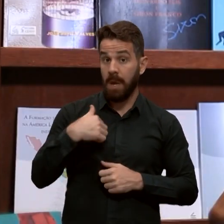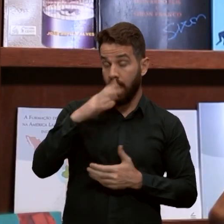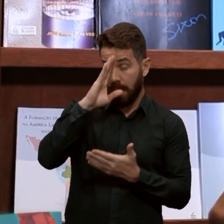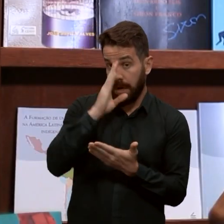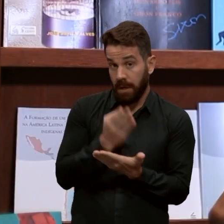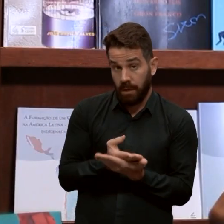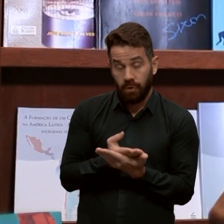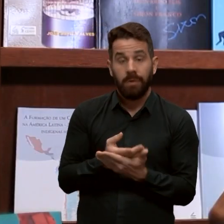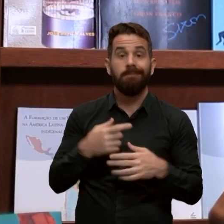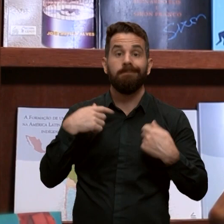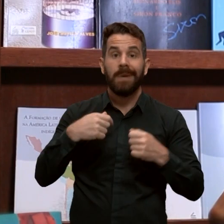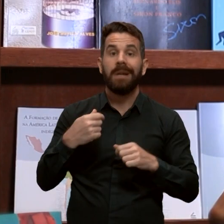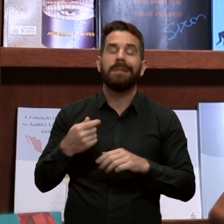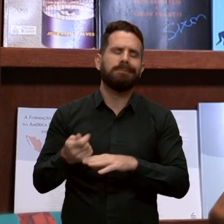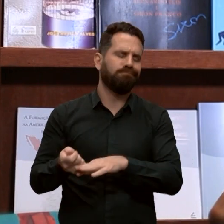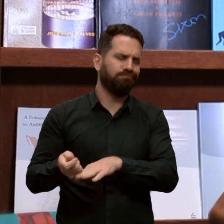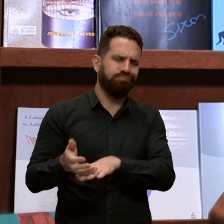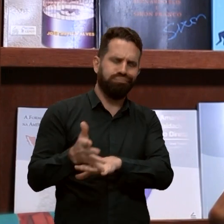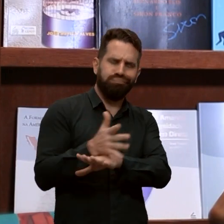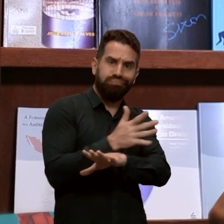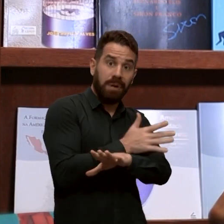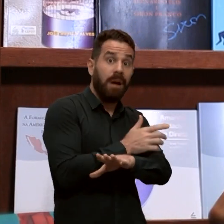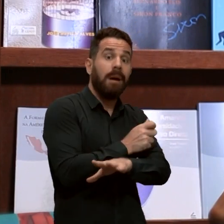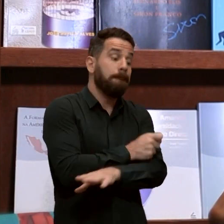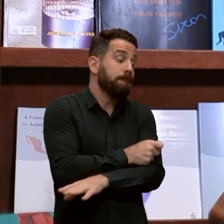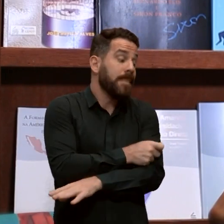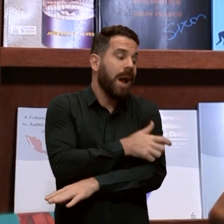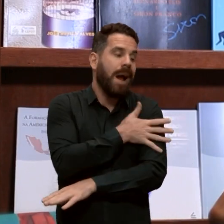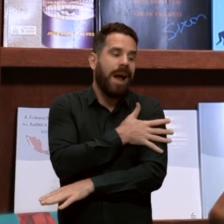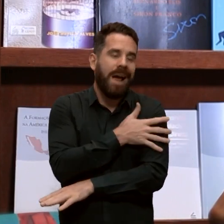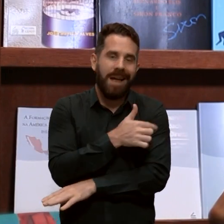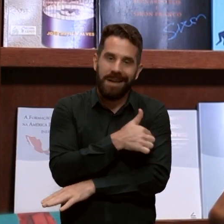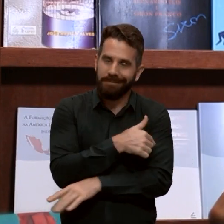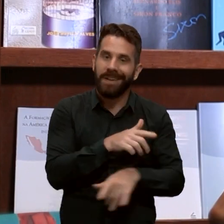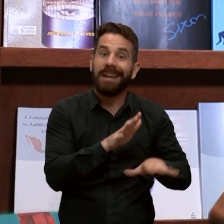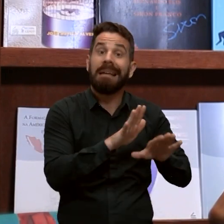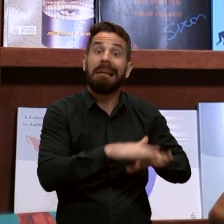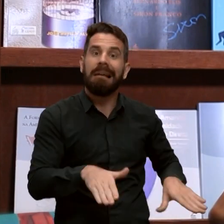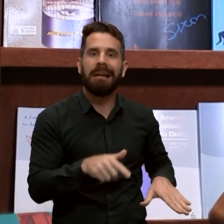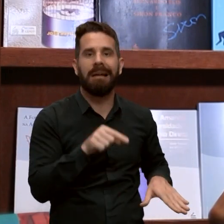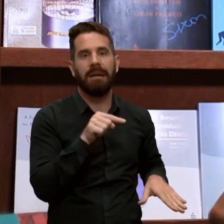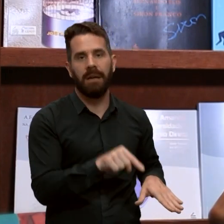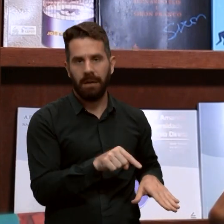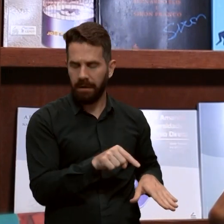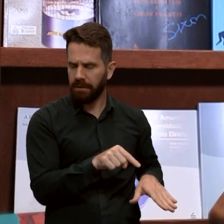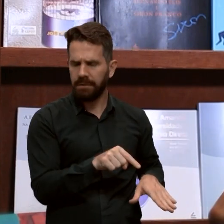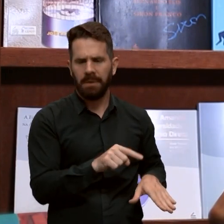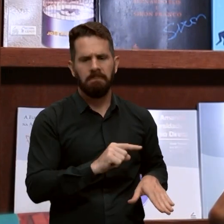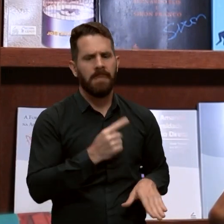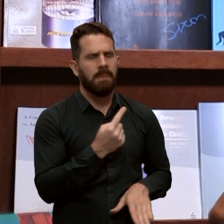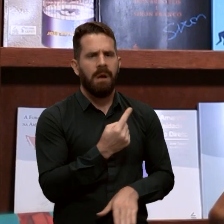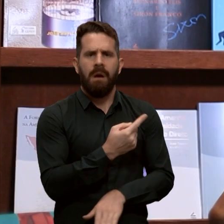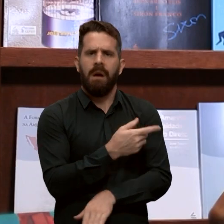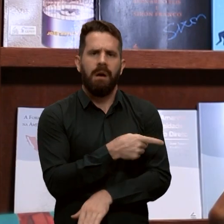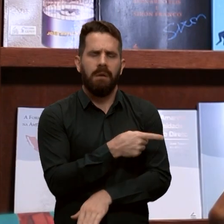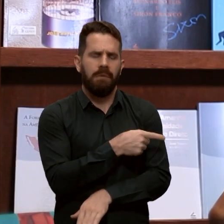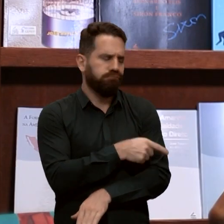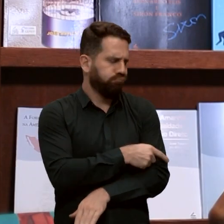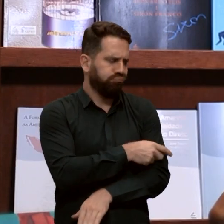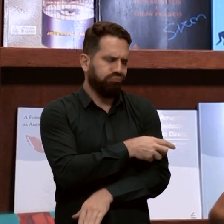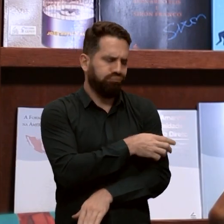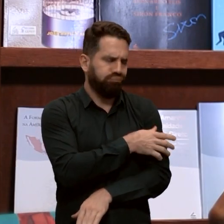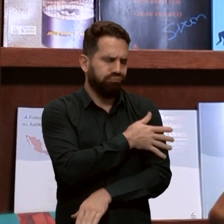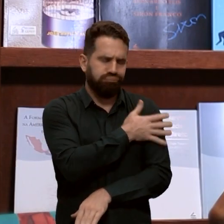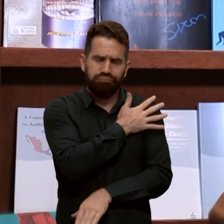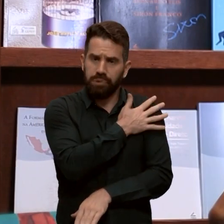começar desde a educação básica, ali com as crianças ali na primeira fase do ensino fundamental, desde a